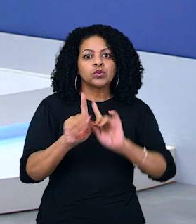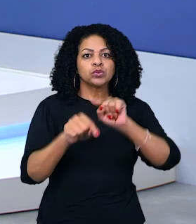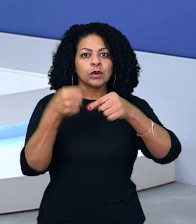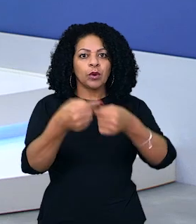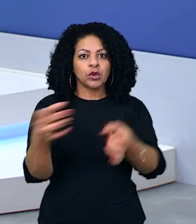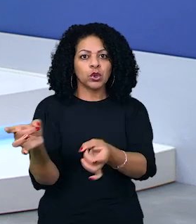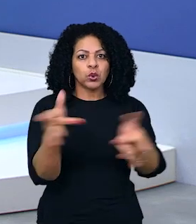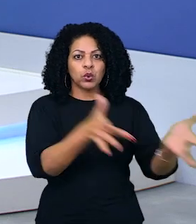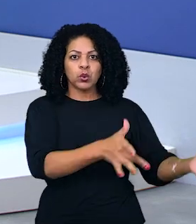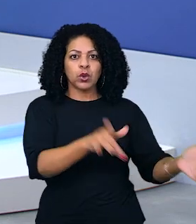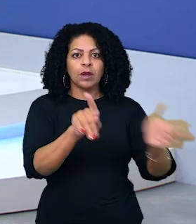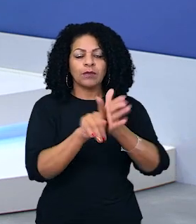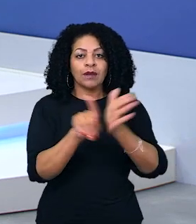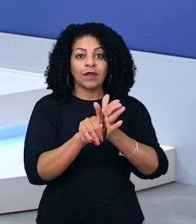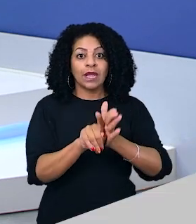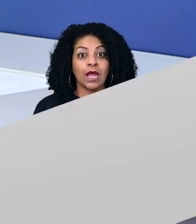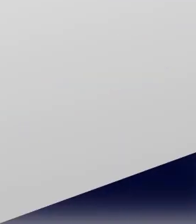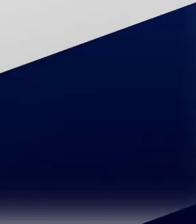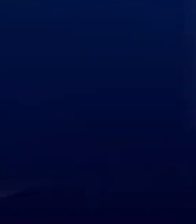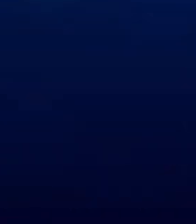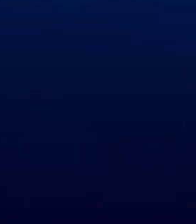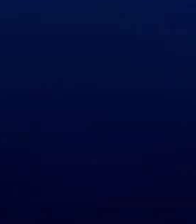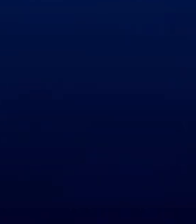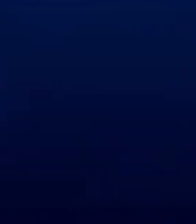após demissão em período de experiência.